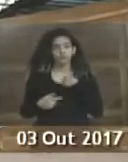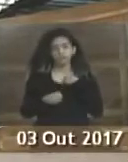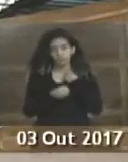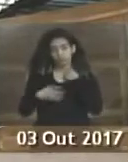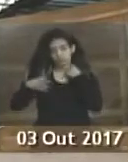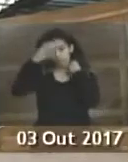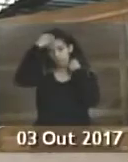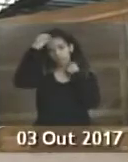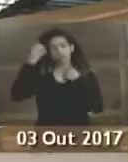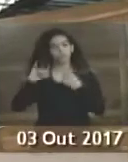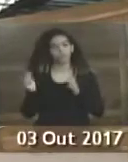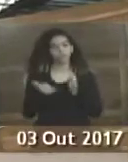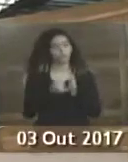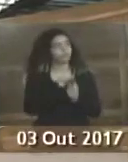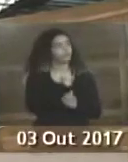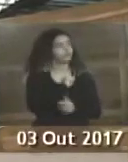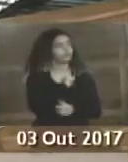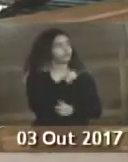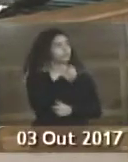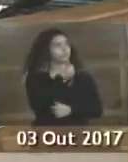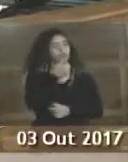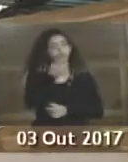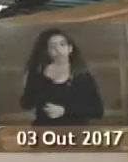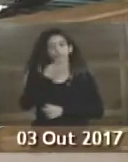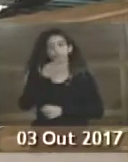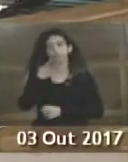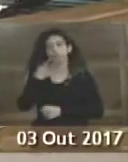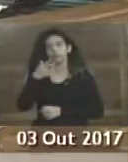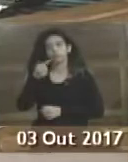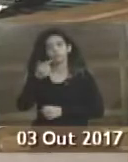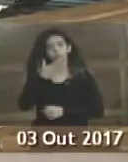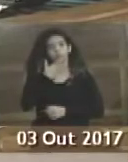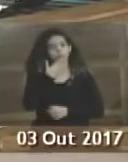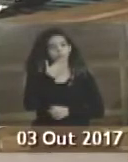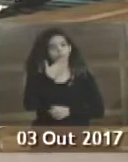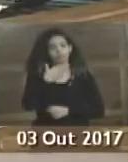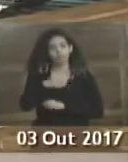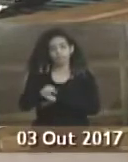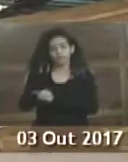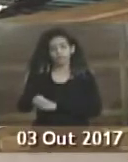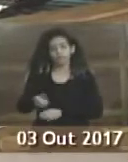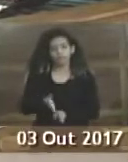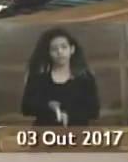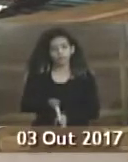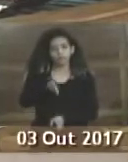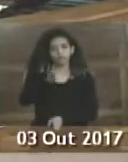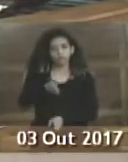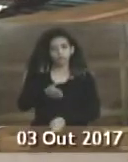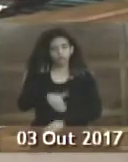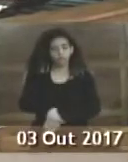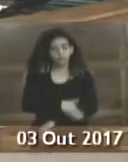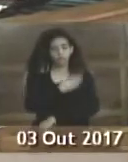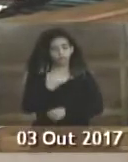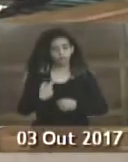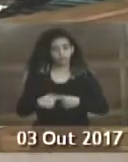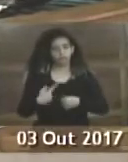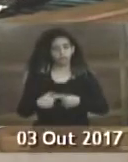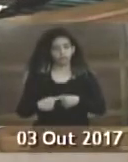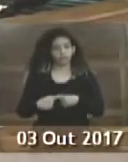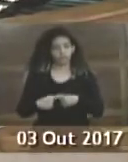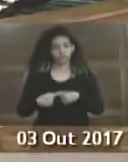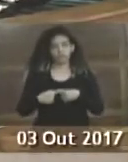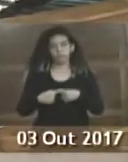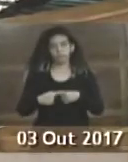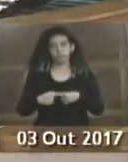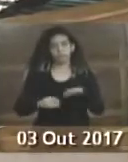Angra. Indicação número 1541/17, indicando ao prefeito a construção de um guarda-corpo na Rua Ilha da Jipóia, tendo como referência o Centro Educacional Souza Neves, no